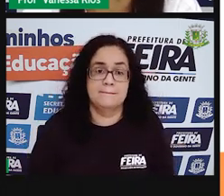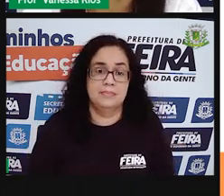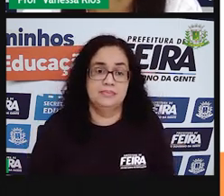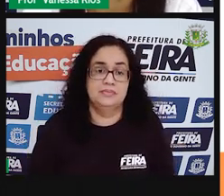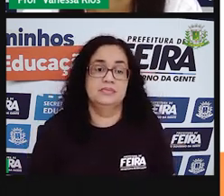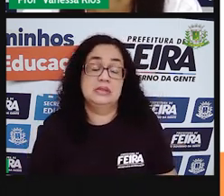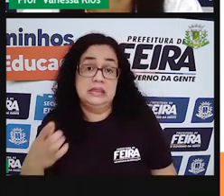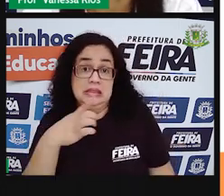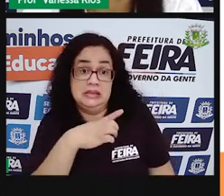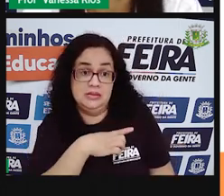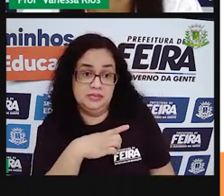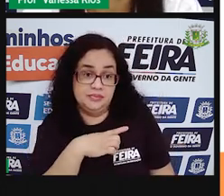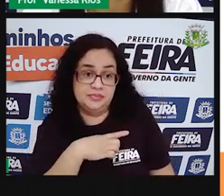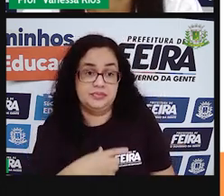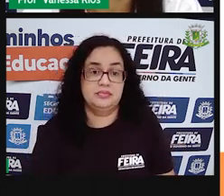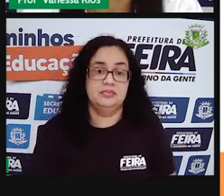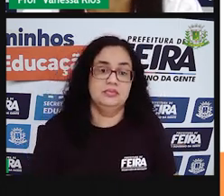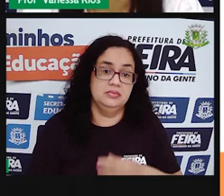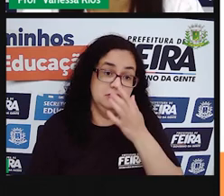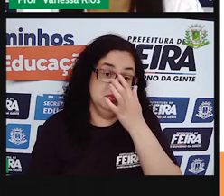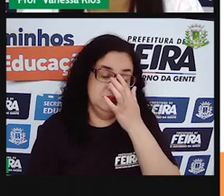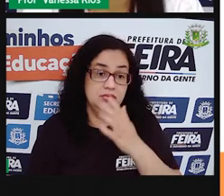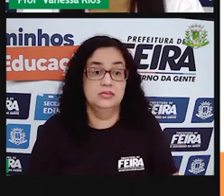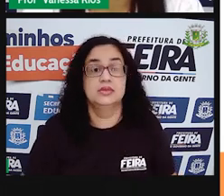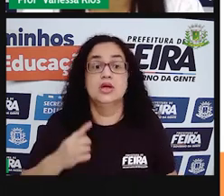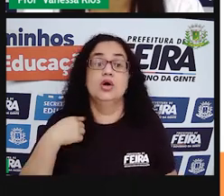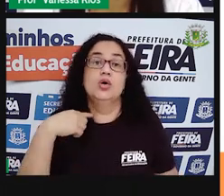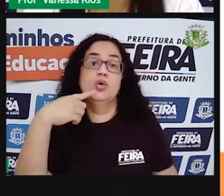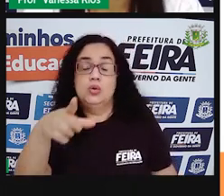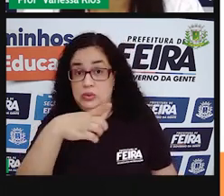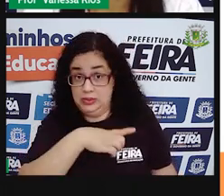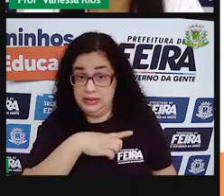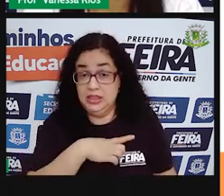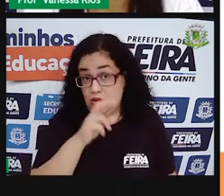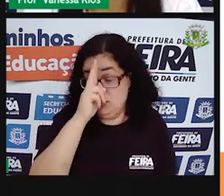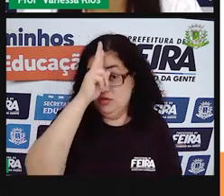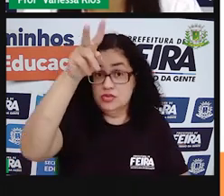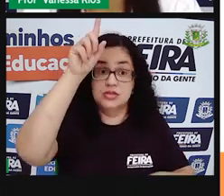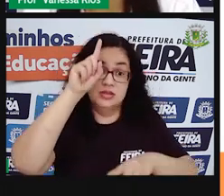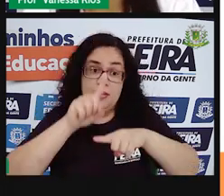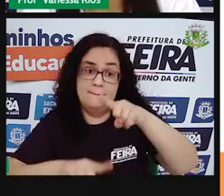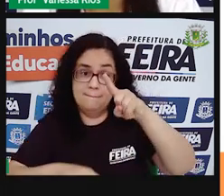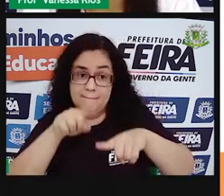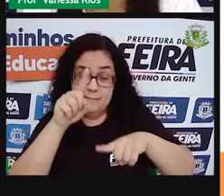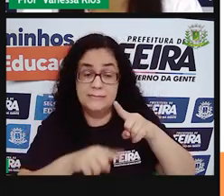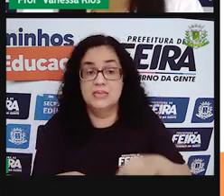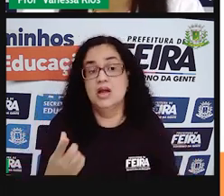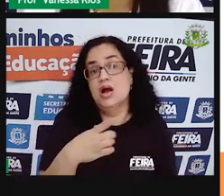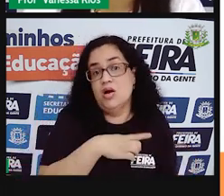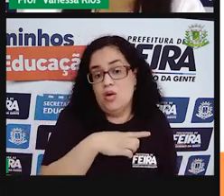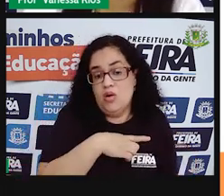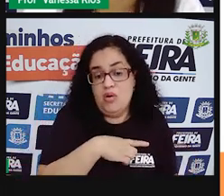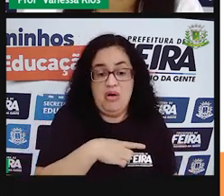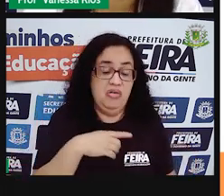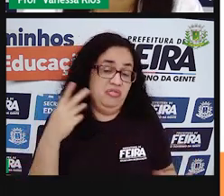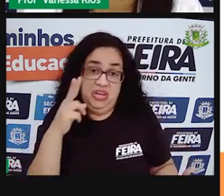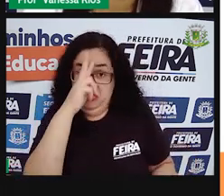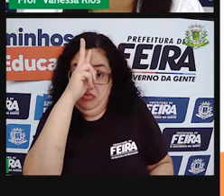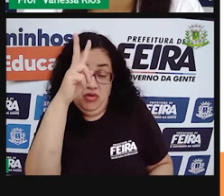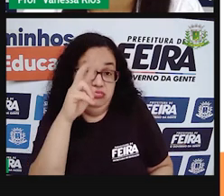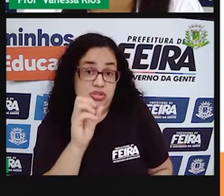determinada força sobre ele aplicada. Então, quando se aplica uma força a um material e ele resiste ou não